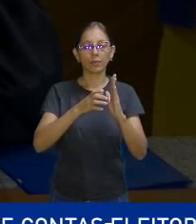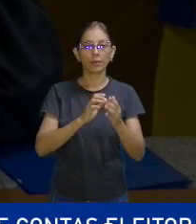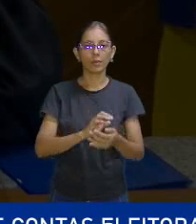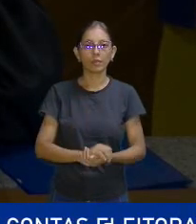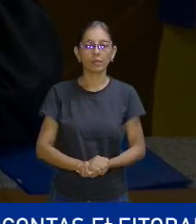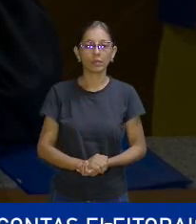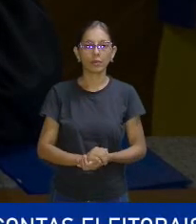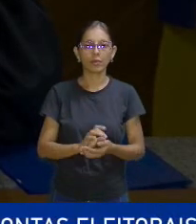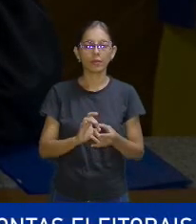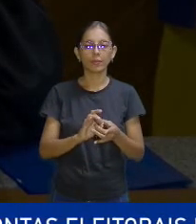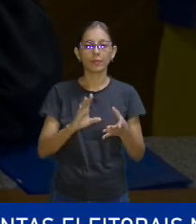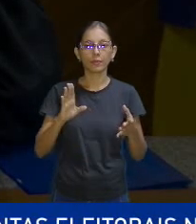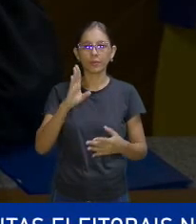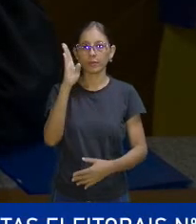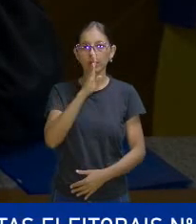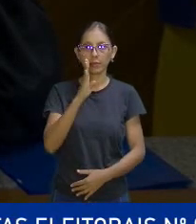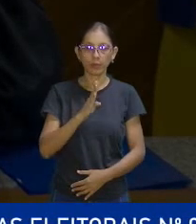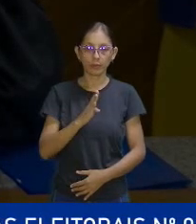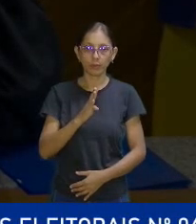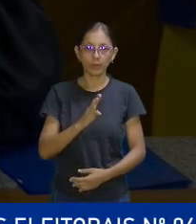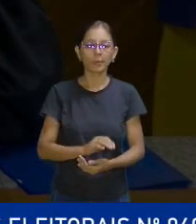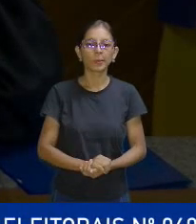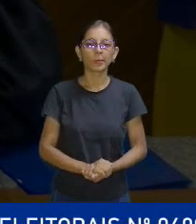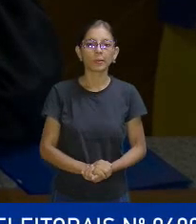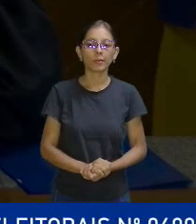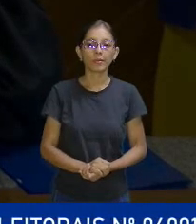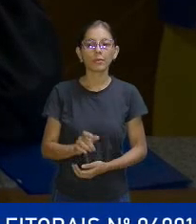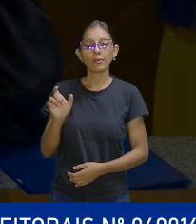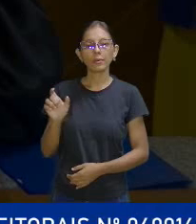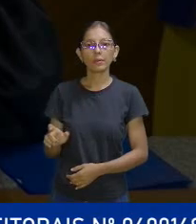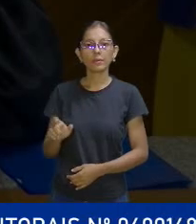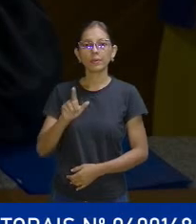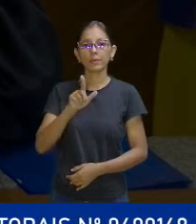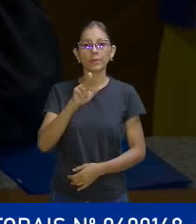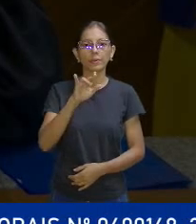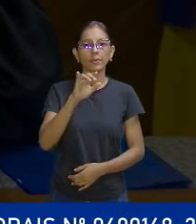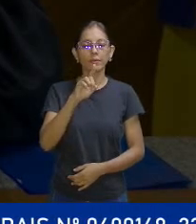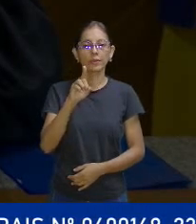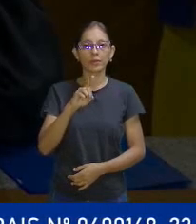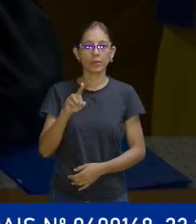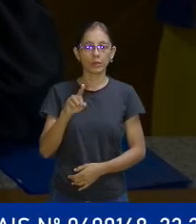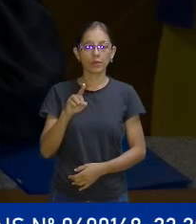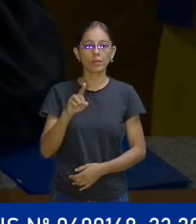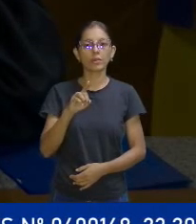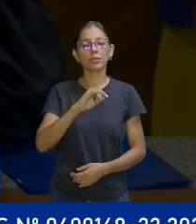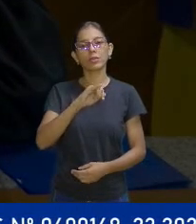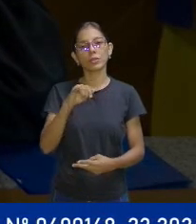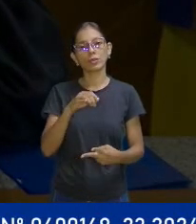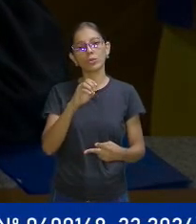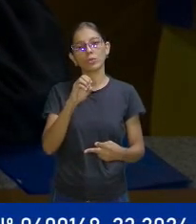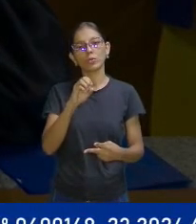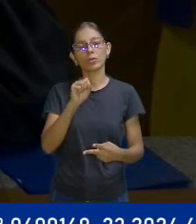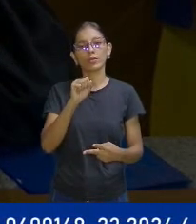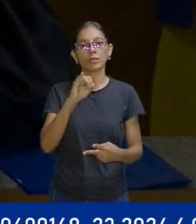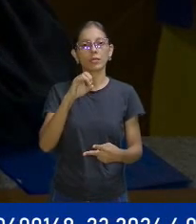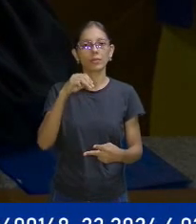Democracia Brasileira, Luiz Carlos Gomes dos Santos e Josemar Vaz dos Santos. A palavra